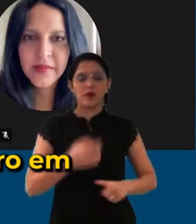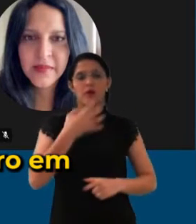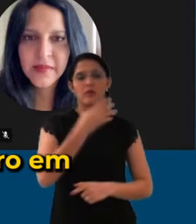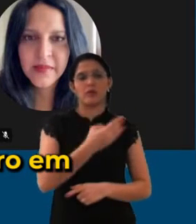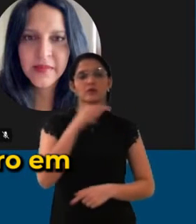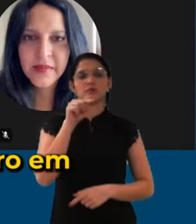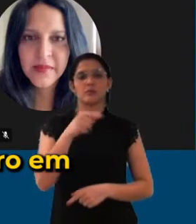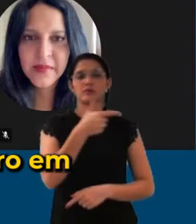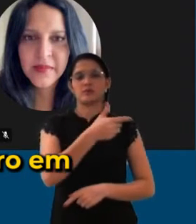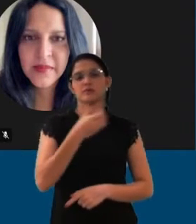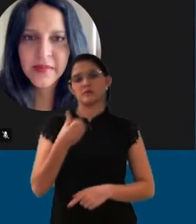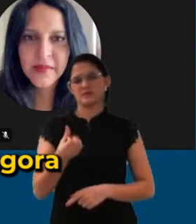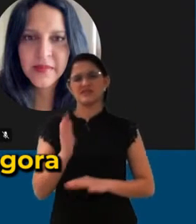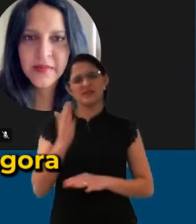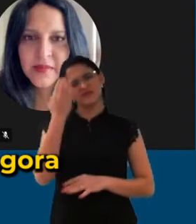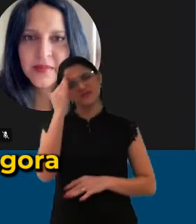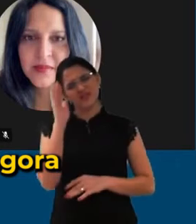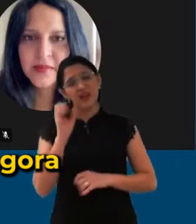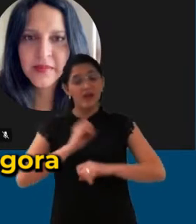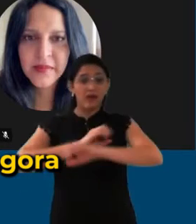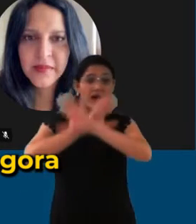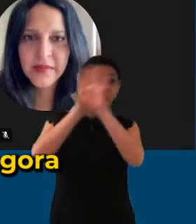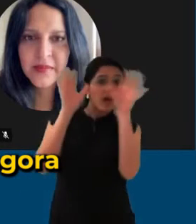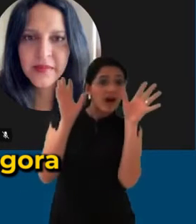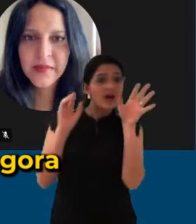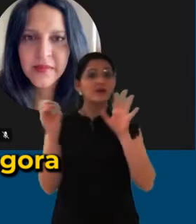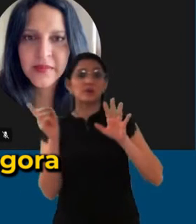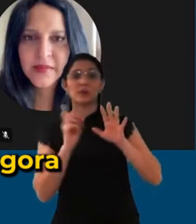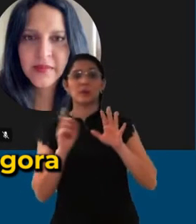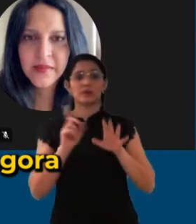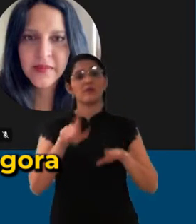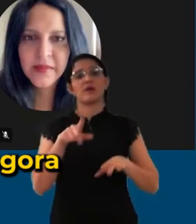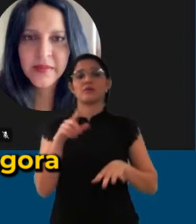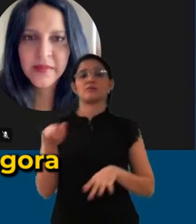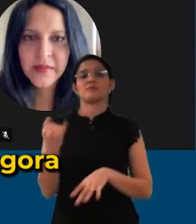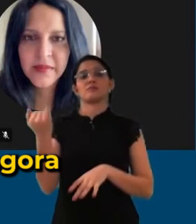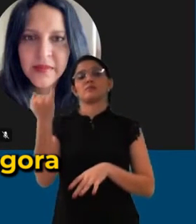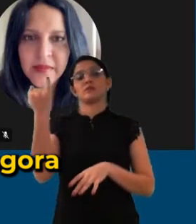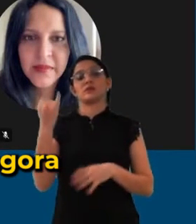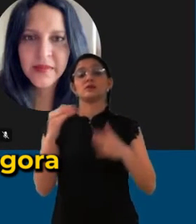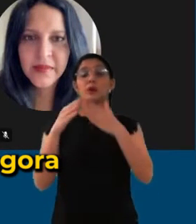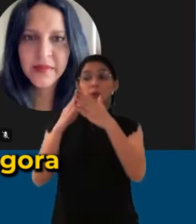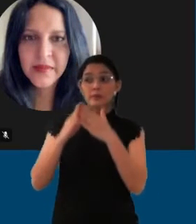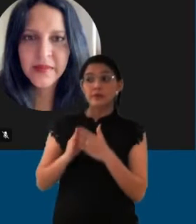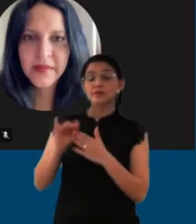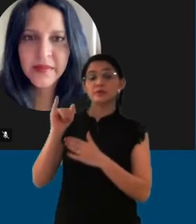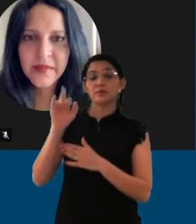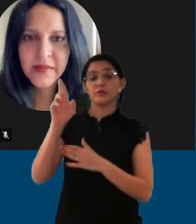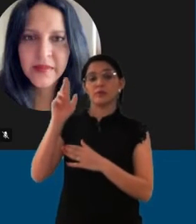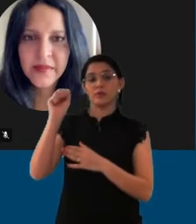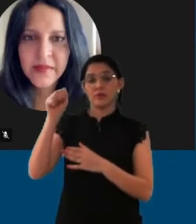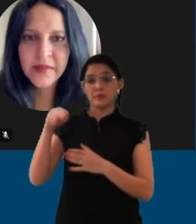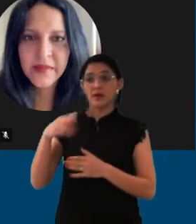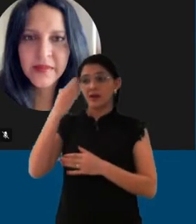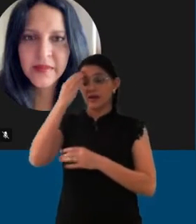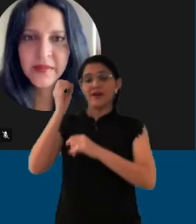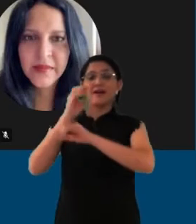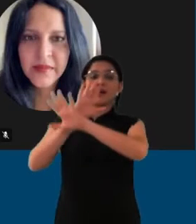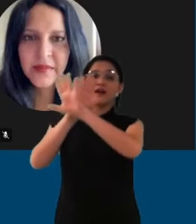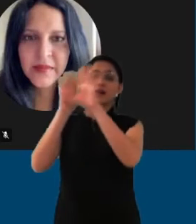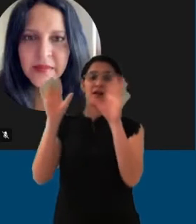consegui ser claro em relação a isso. Esse que é o grande ponto que o IBRAM pediu agora recentemente para a gente, um